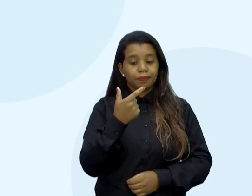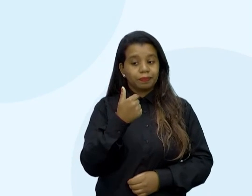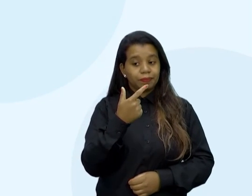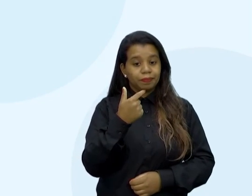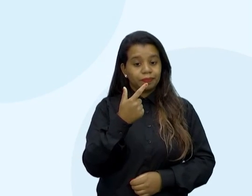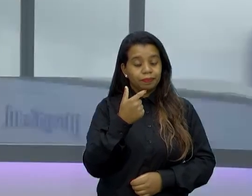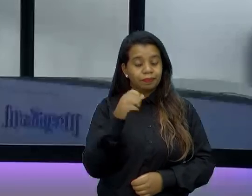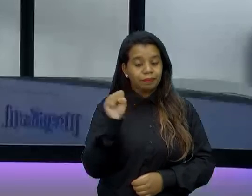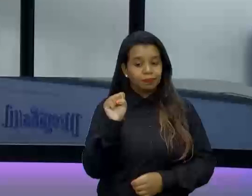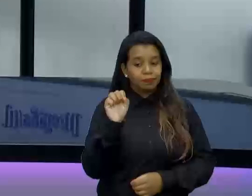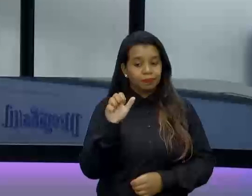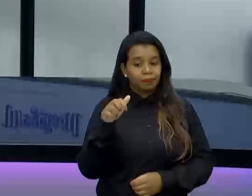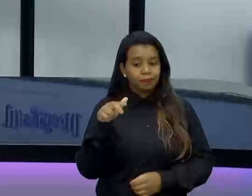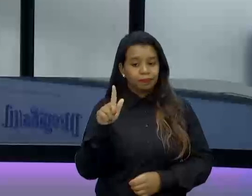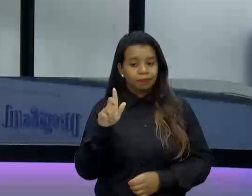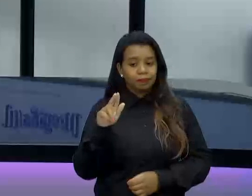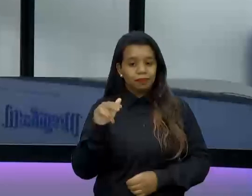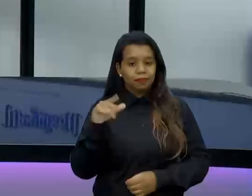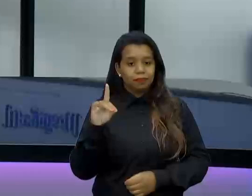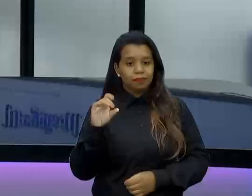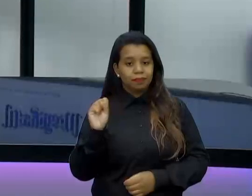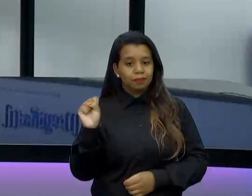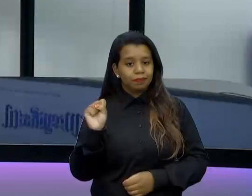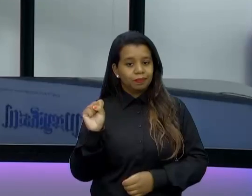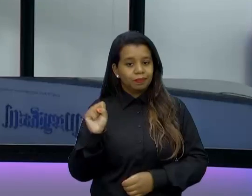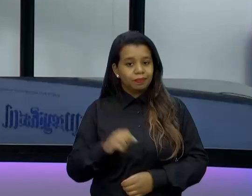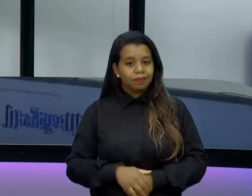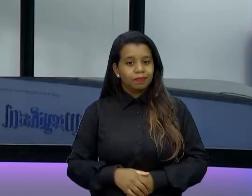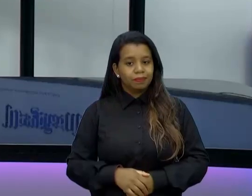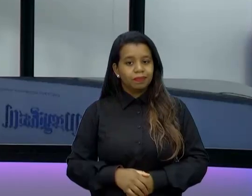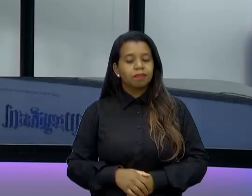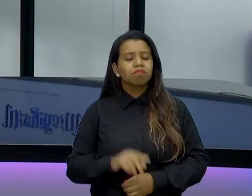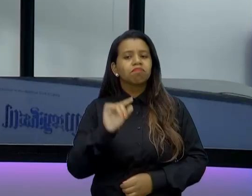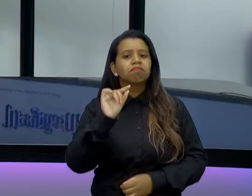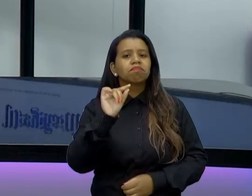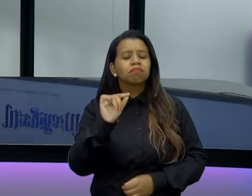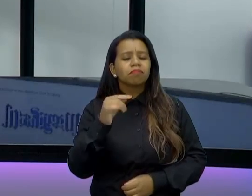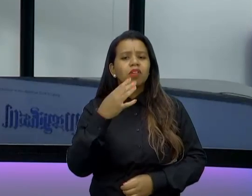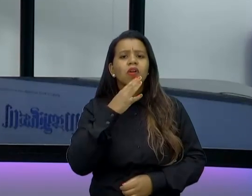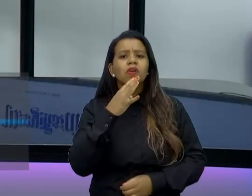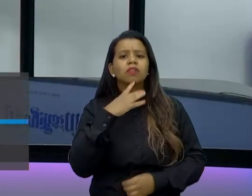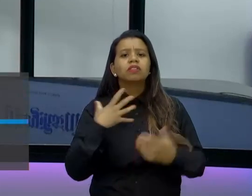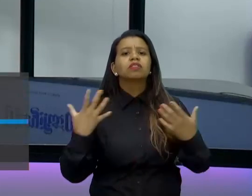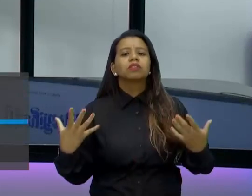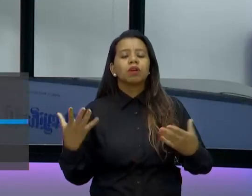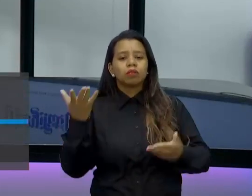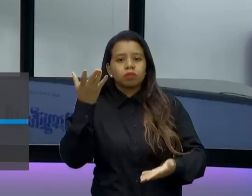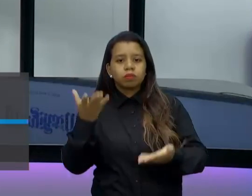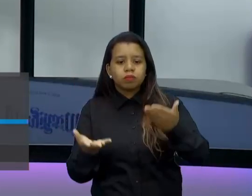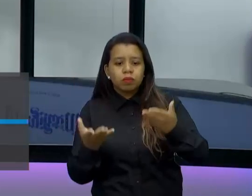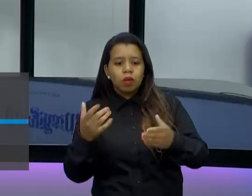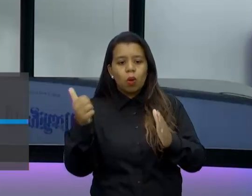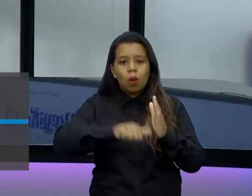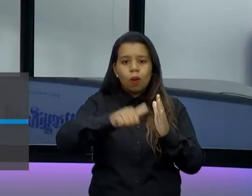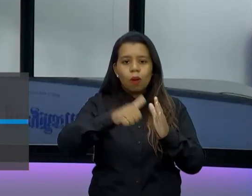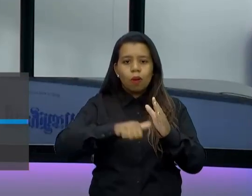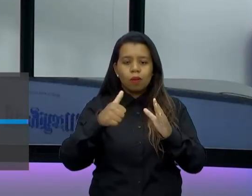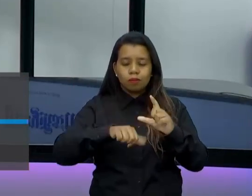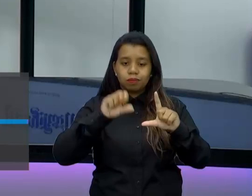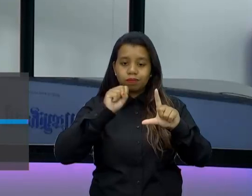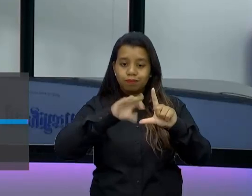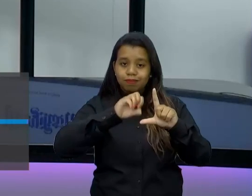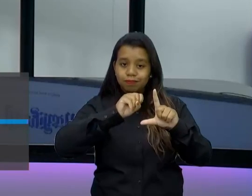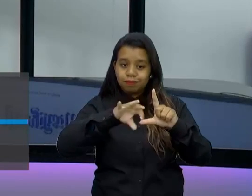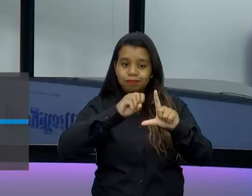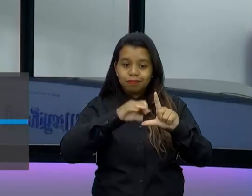segundos. 12 segundos? Você conhece qual tipo de alavanca? Não esquece, hein? Faz a avaliação da aula, que hoje ela é toda